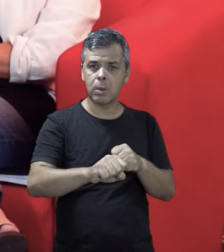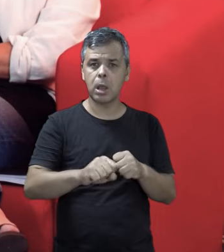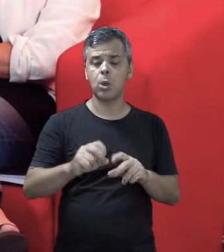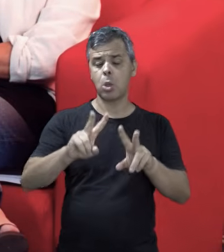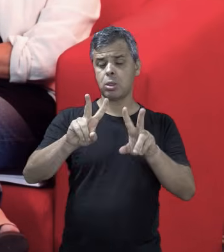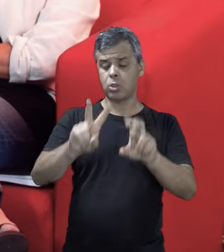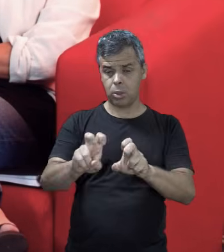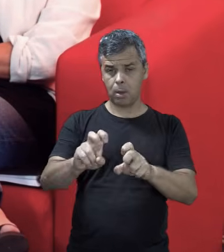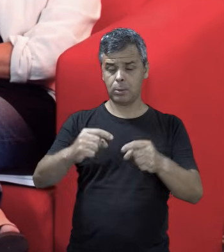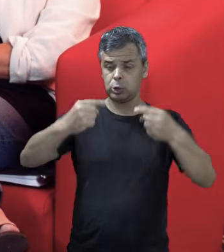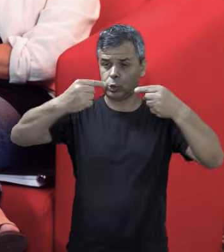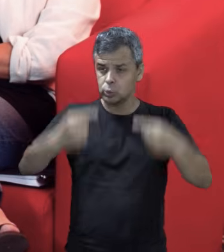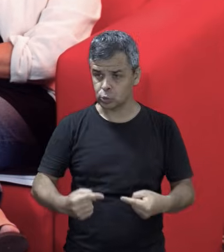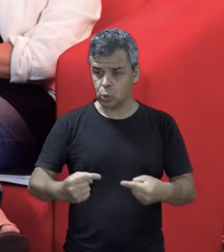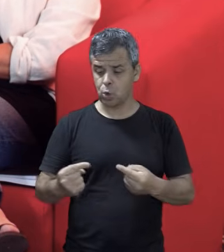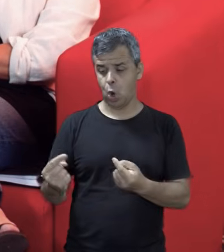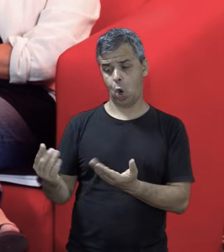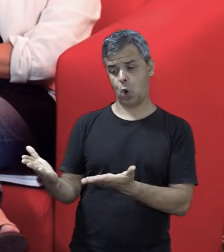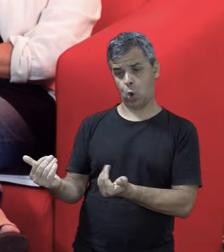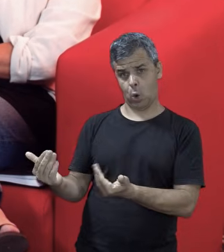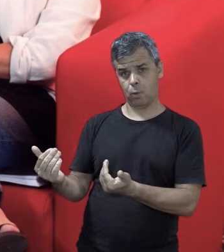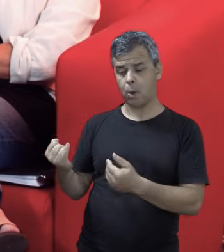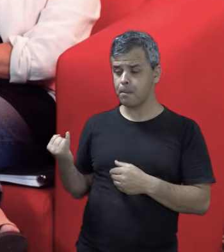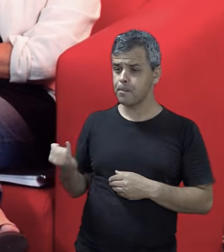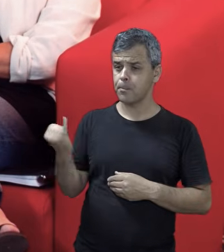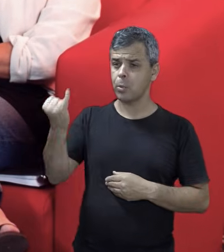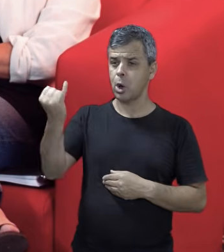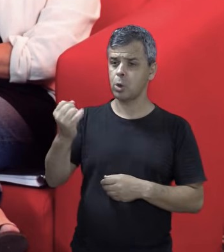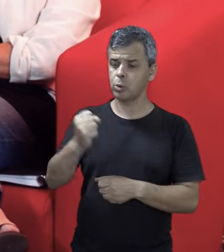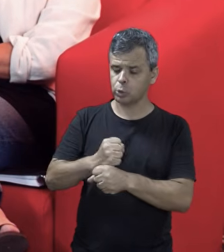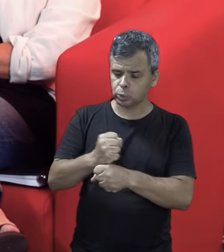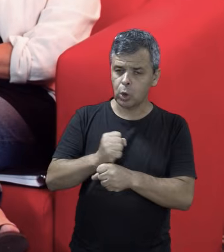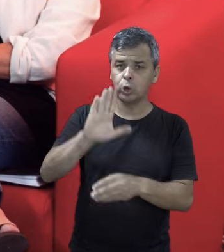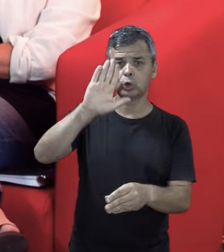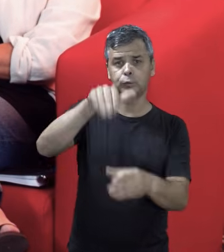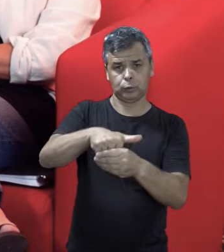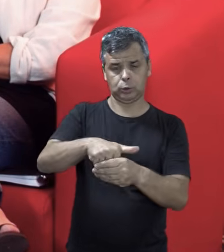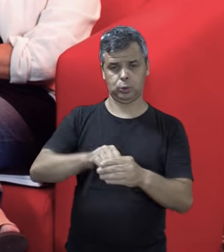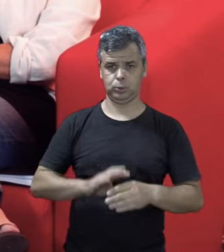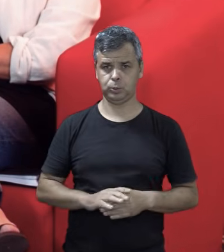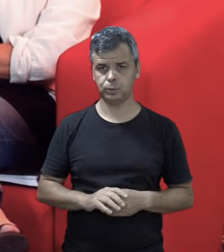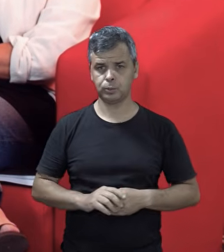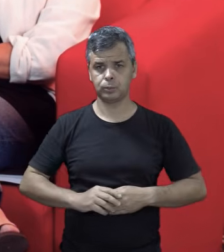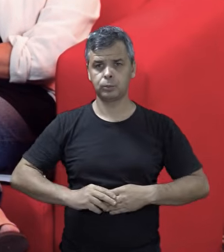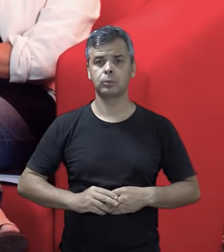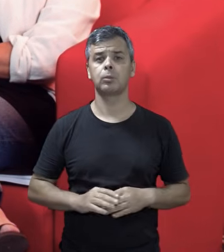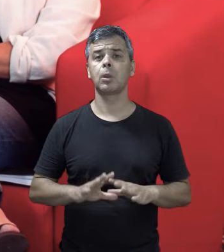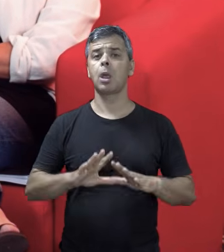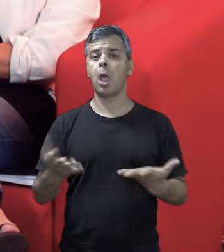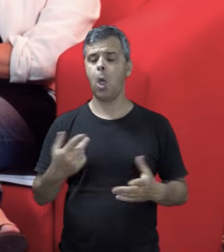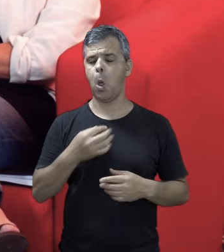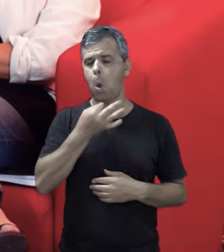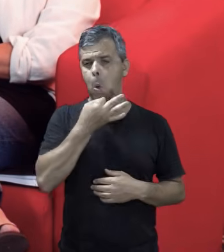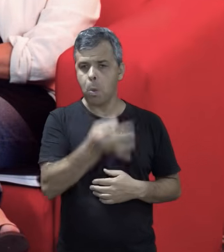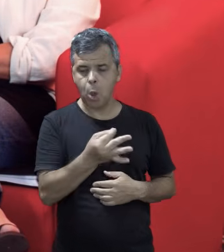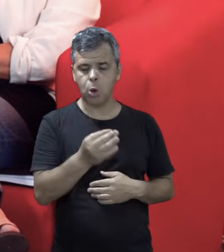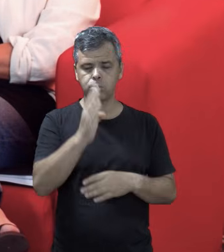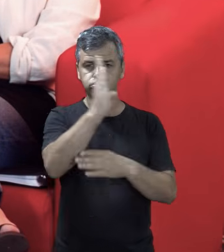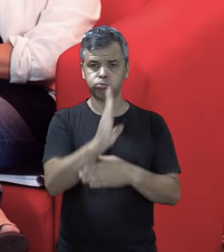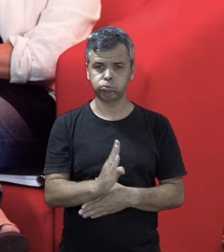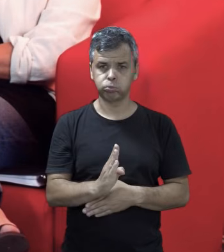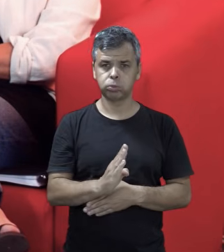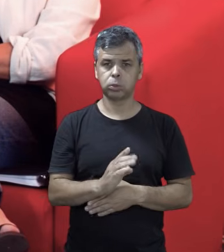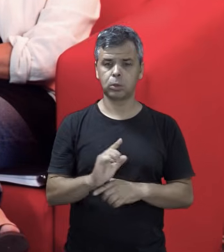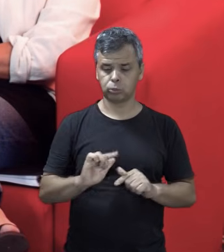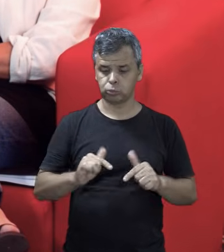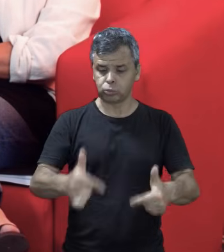né? Disputar uma juventude que foi fundamental nos últimos processos eleitorais. Posicionar o Brasil nessa disputa